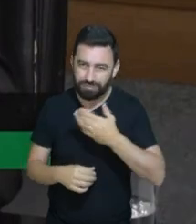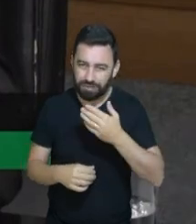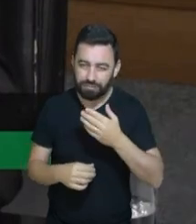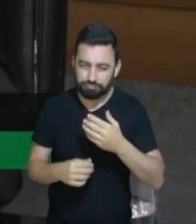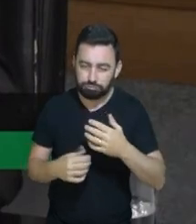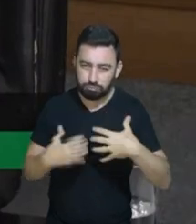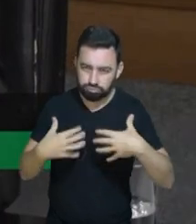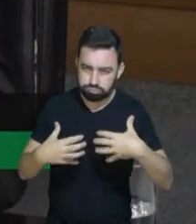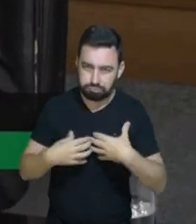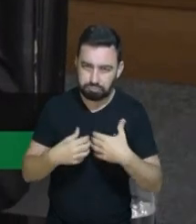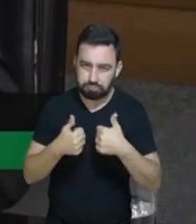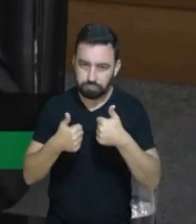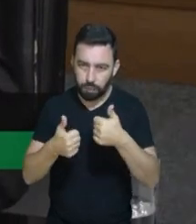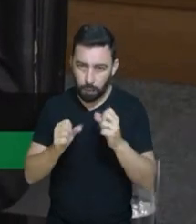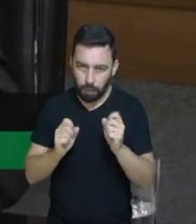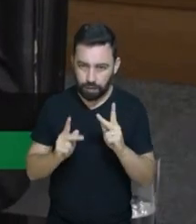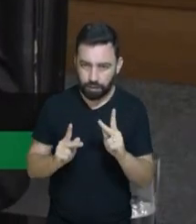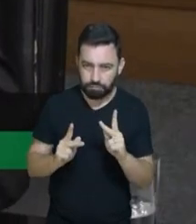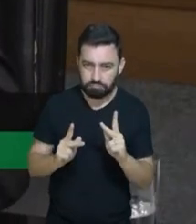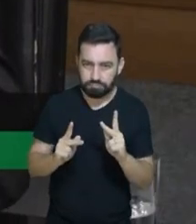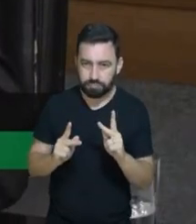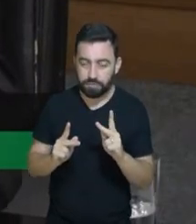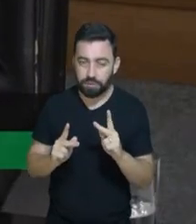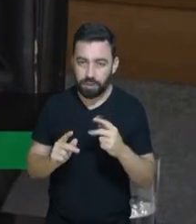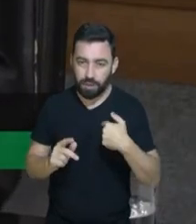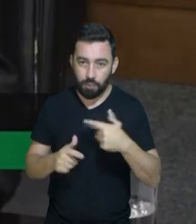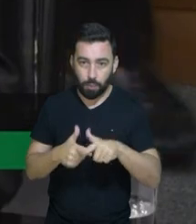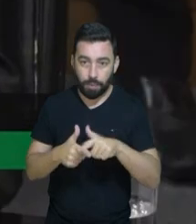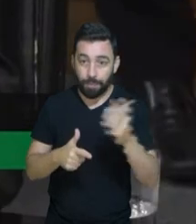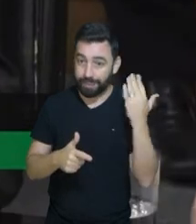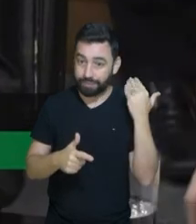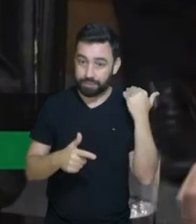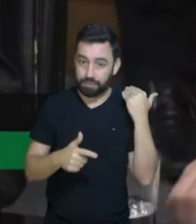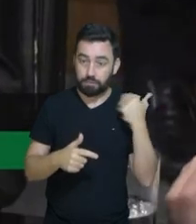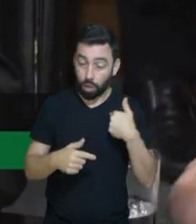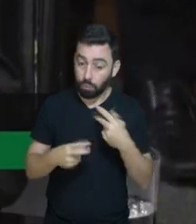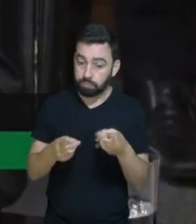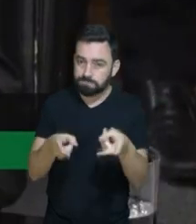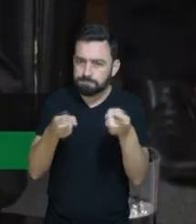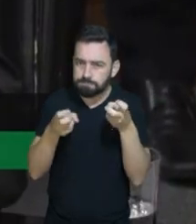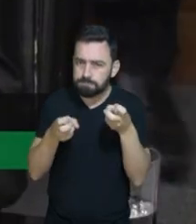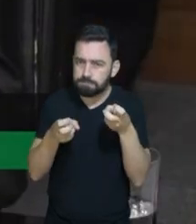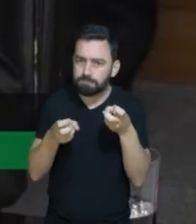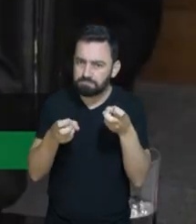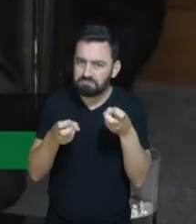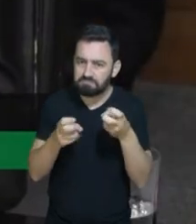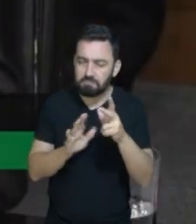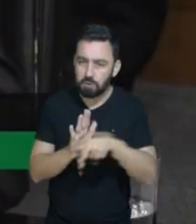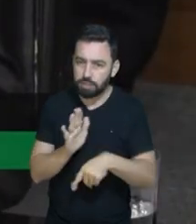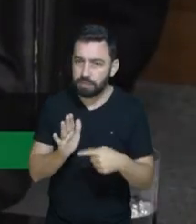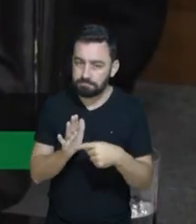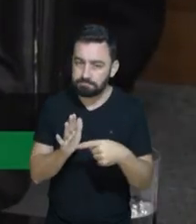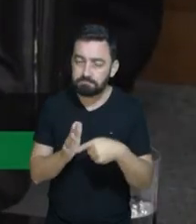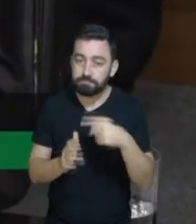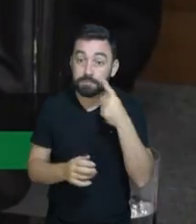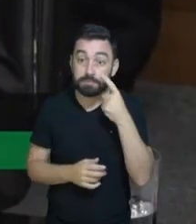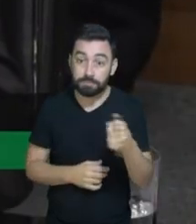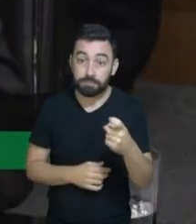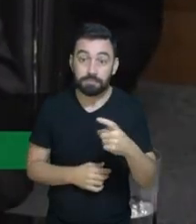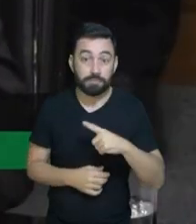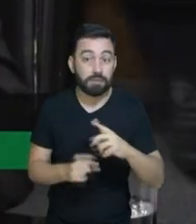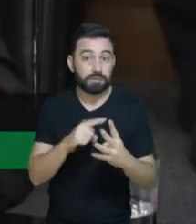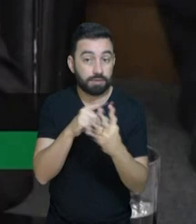pulmonar né devido a o problema que tive E aí me chamou atenção então é um projeto bem interessante existe